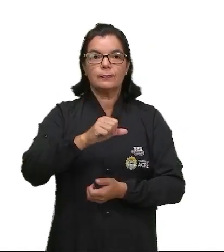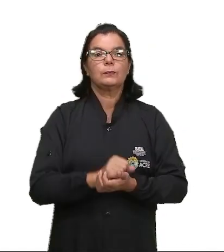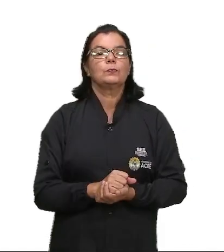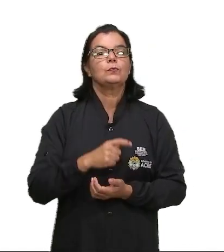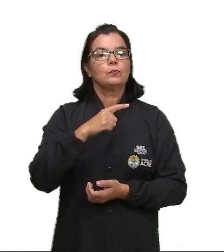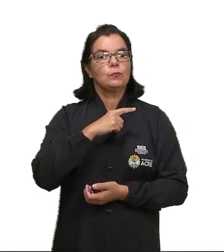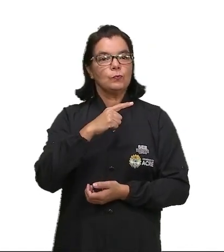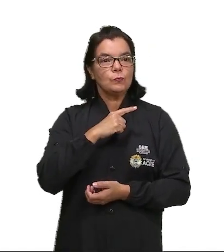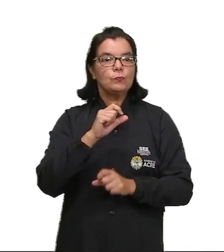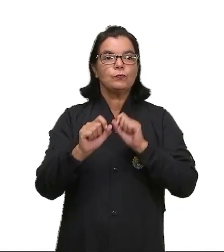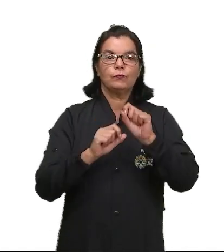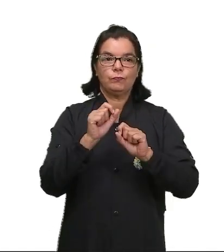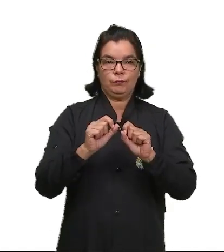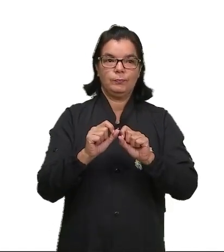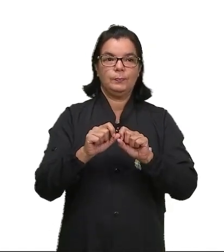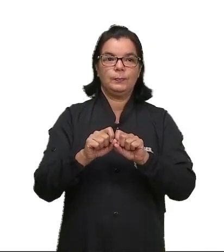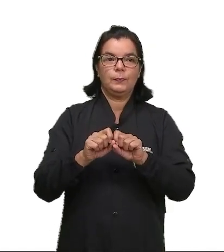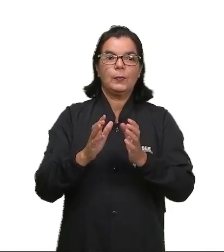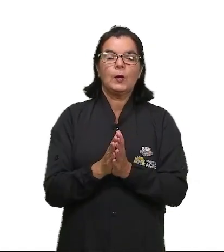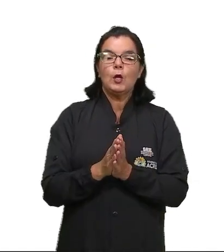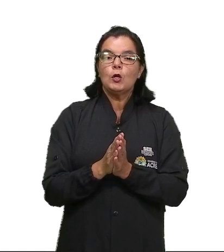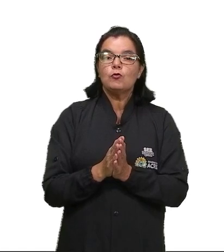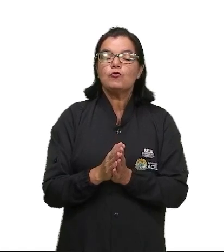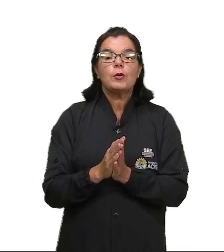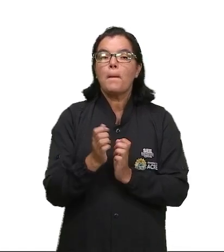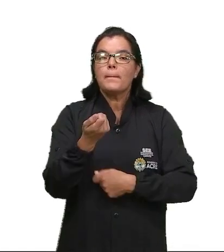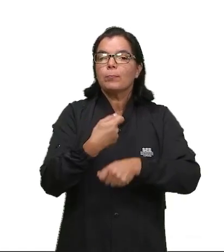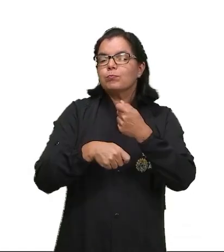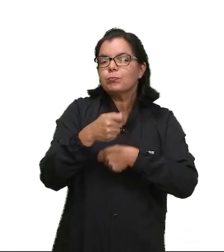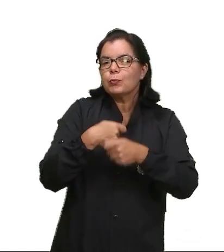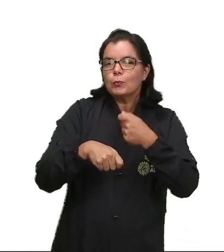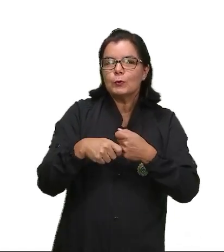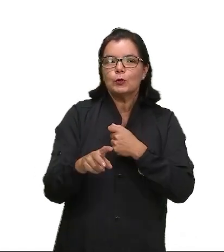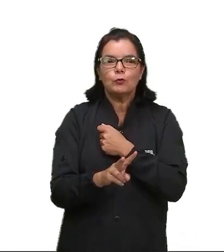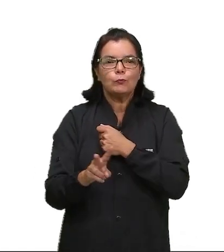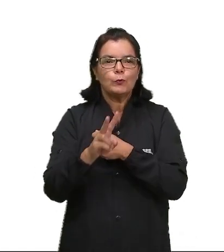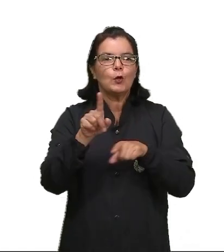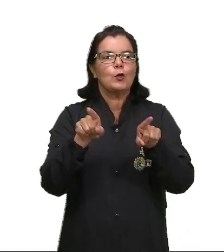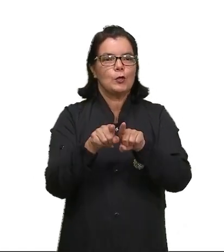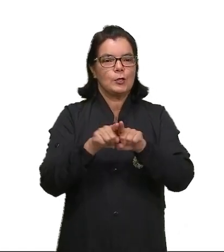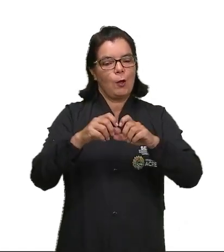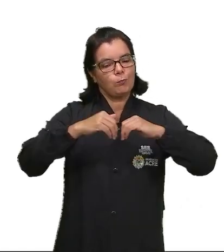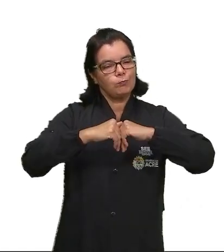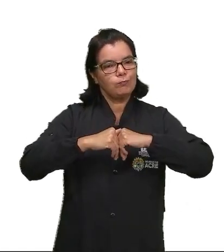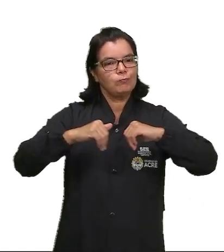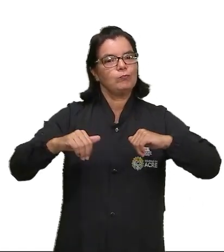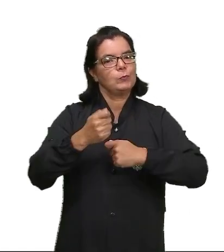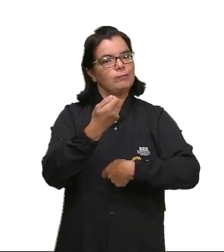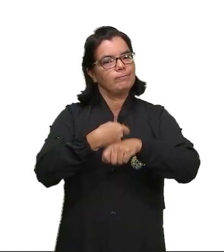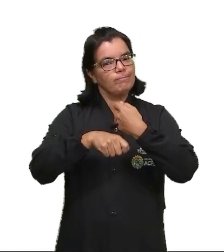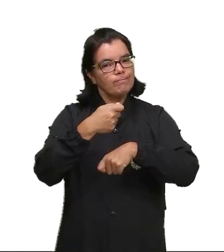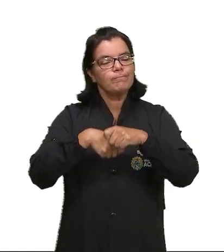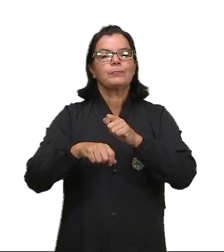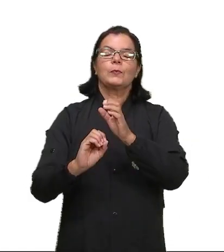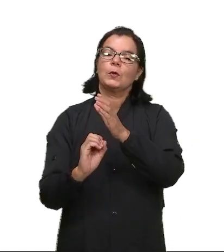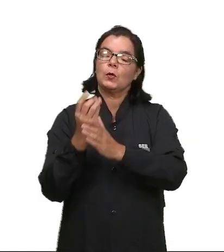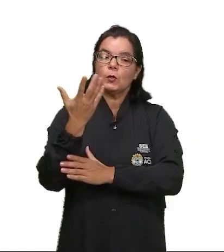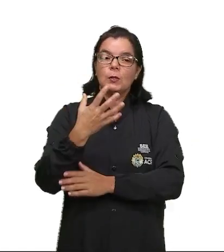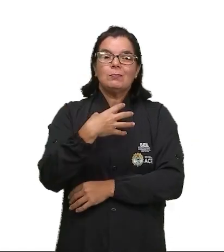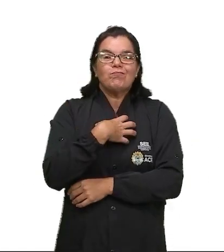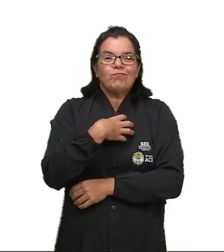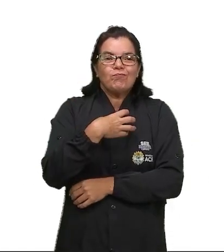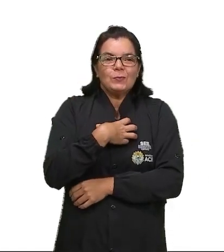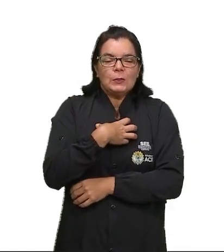nós chamamos de crash da Bolsa de Valores. Então existiu uma grande quebra econômica que criou um sentimento